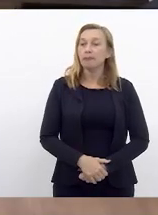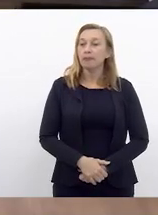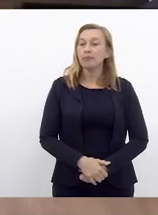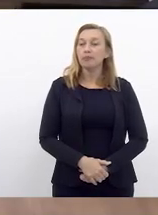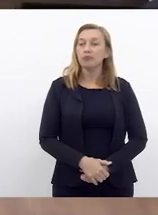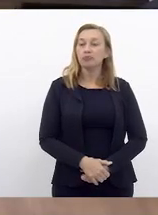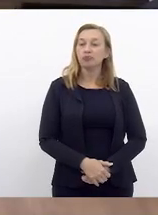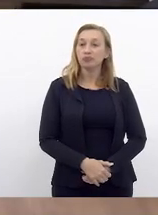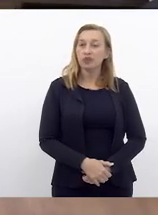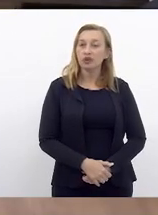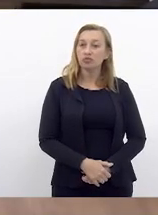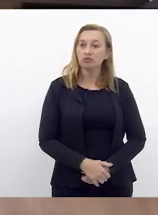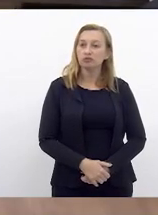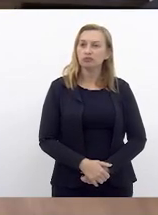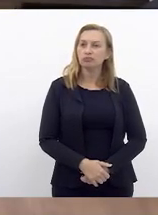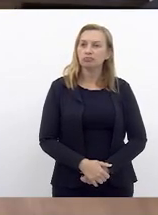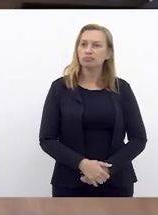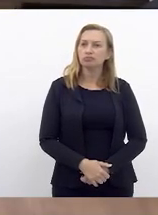Deputado Valdo Ceasa.